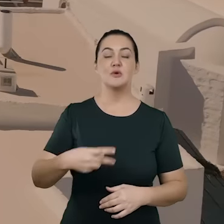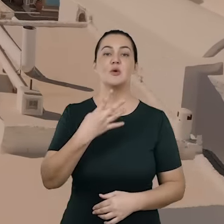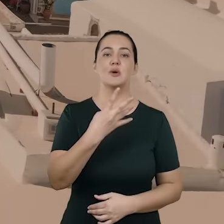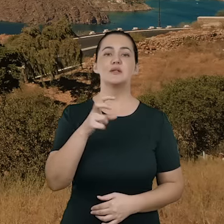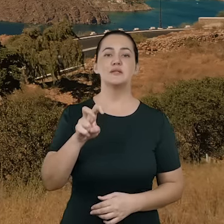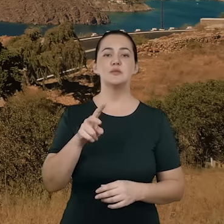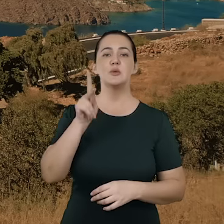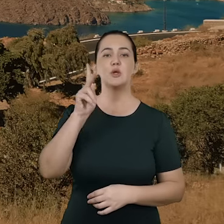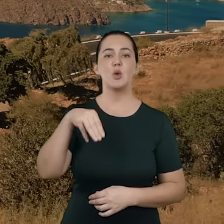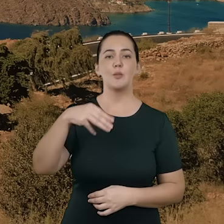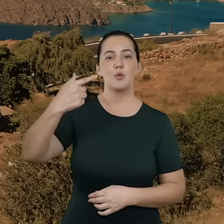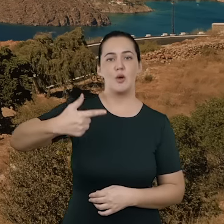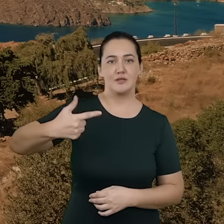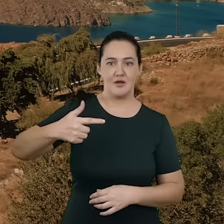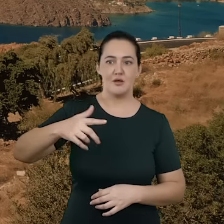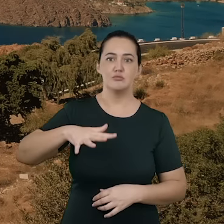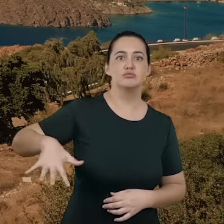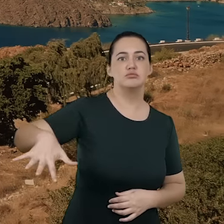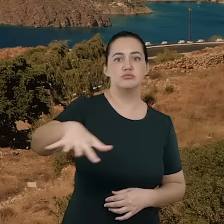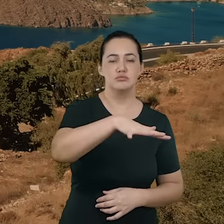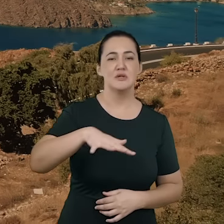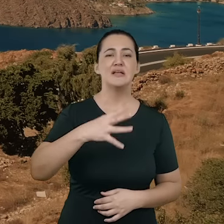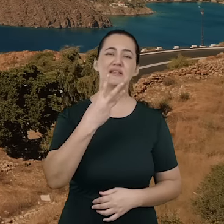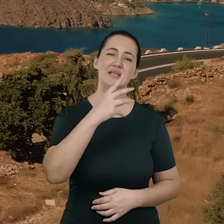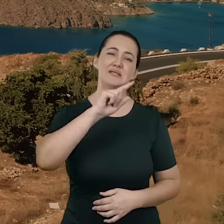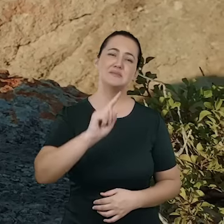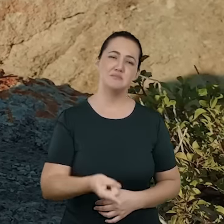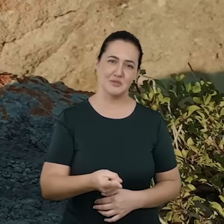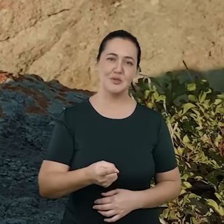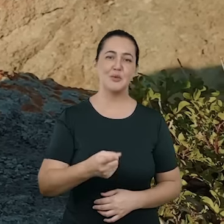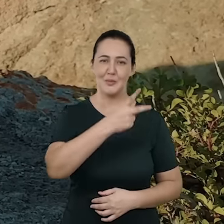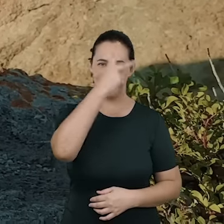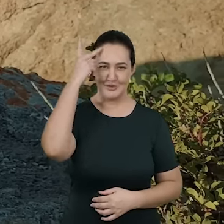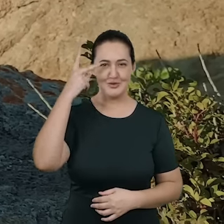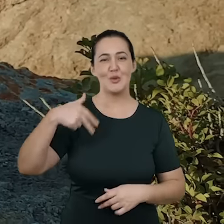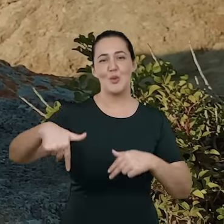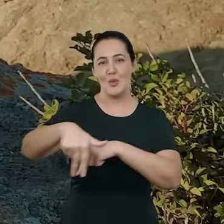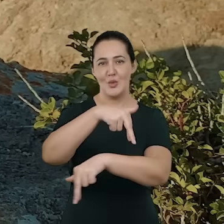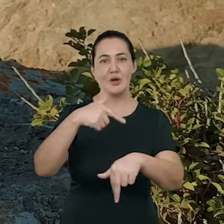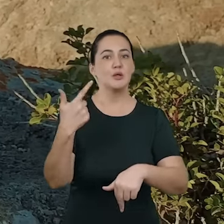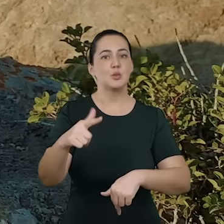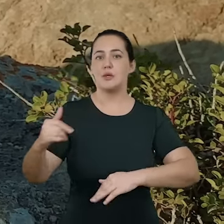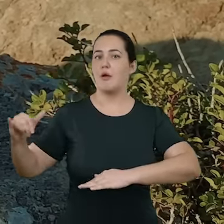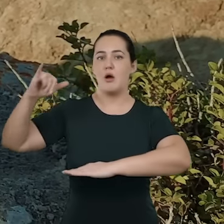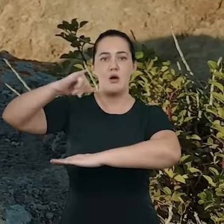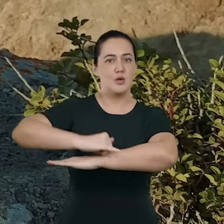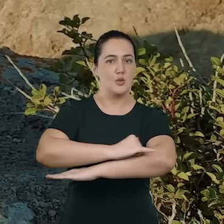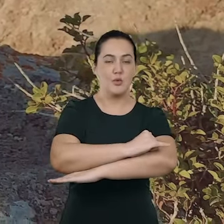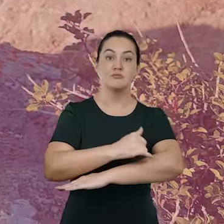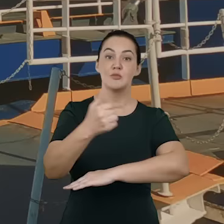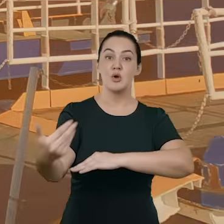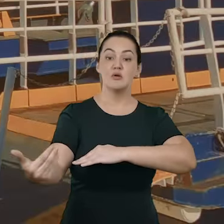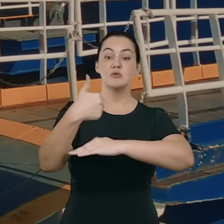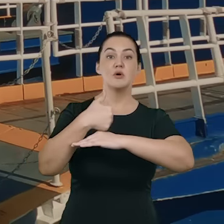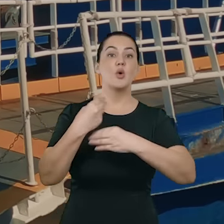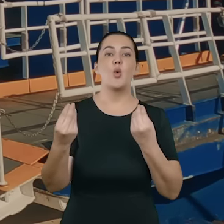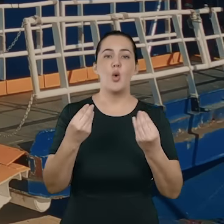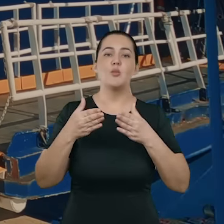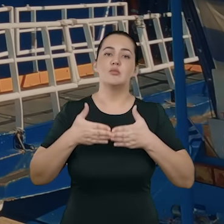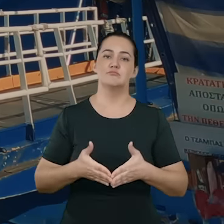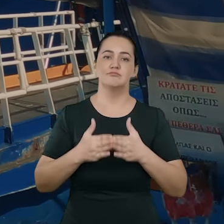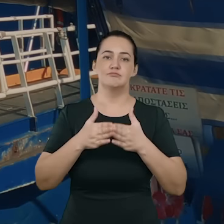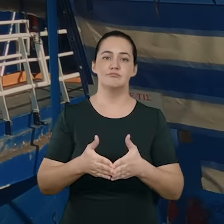45 km² de área e só uns 3.000 habitantes, então aqui nem tem aeroporto. Para você chegar aqui, tem que ser